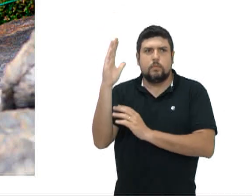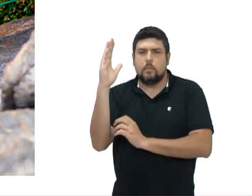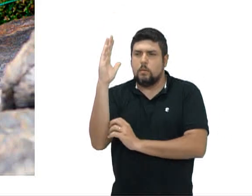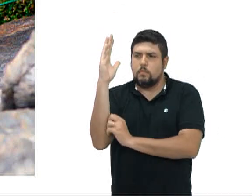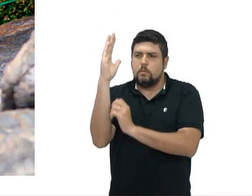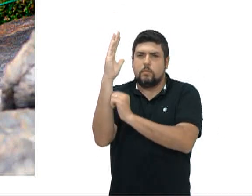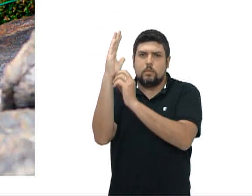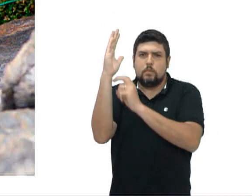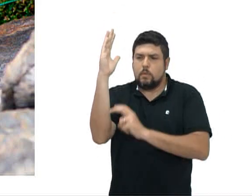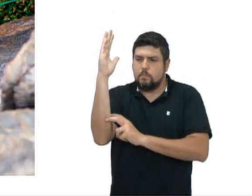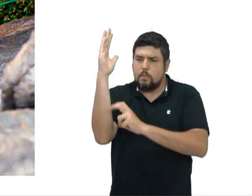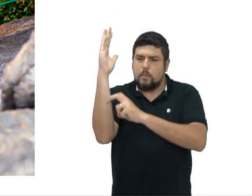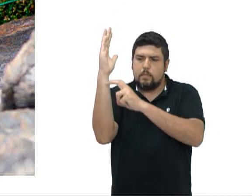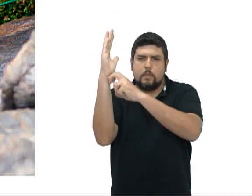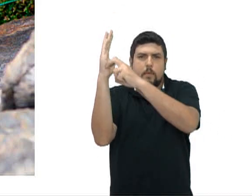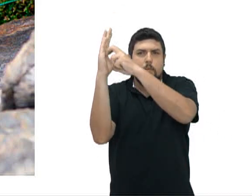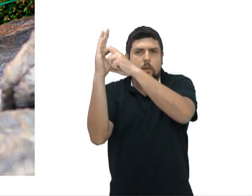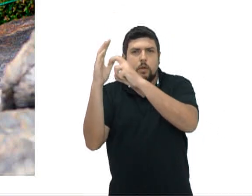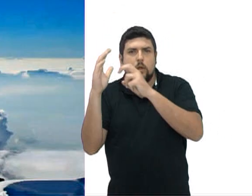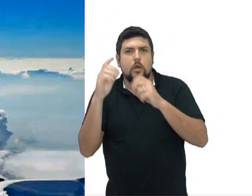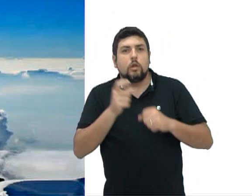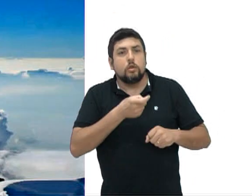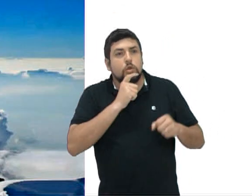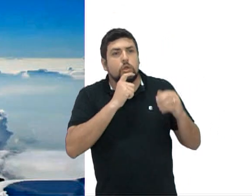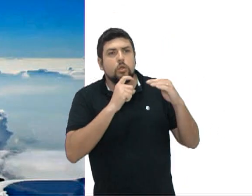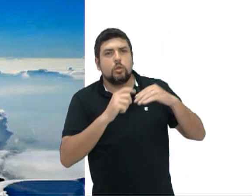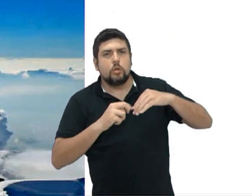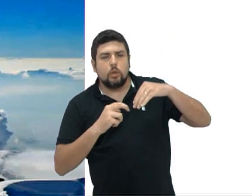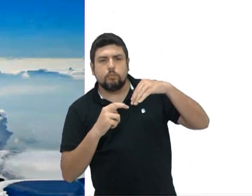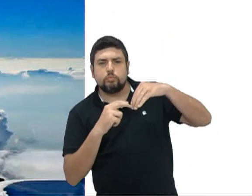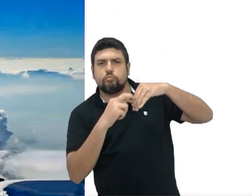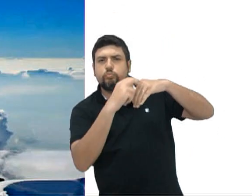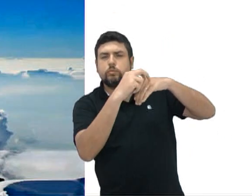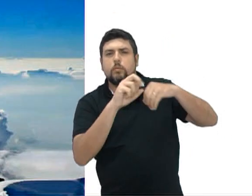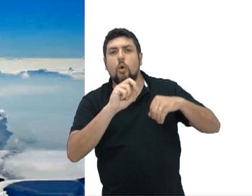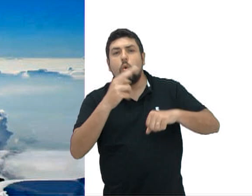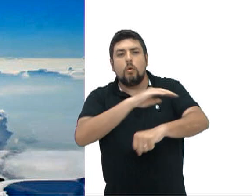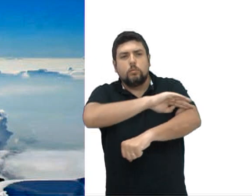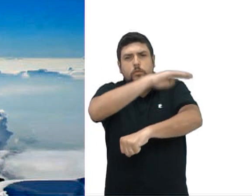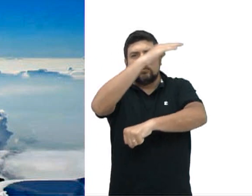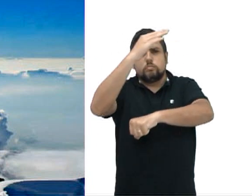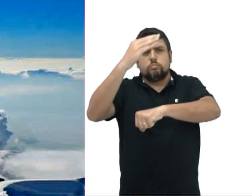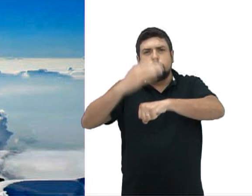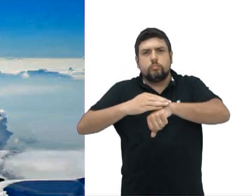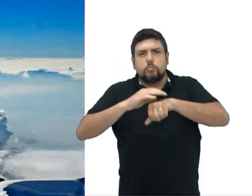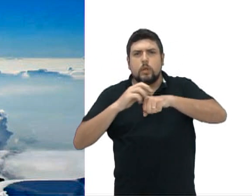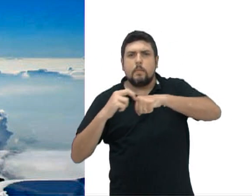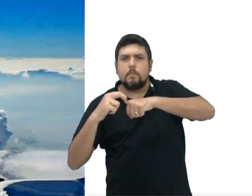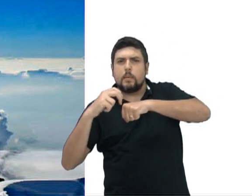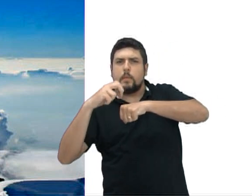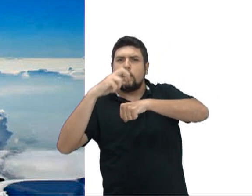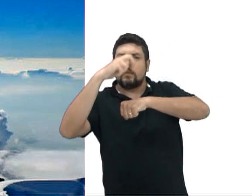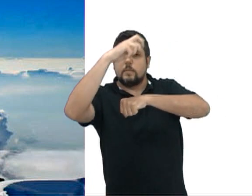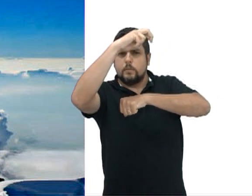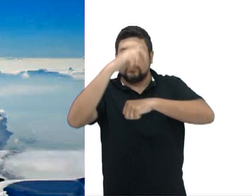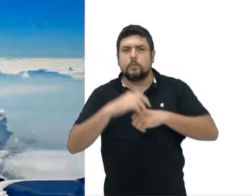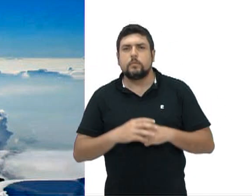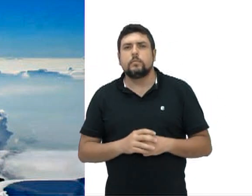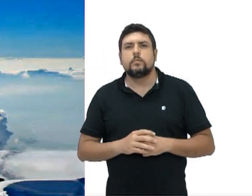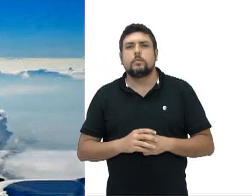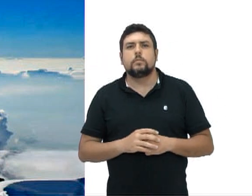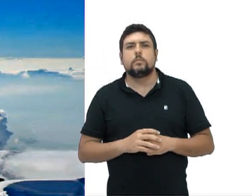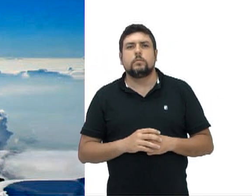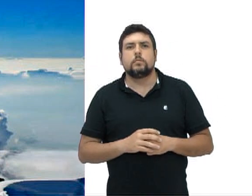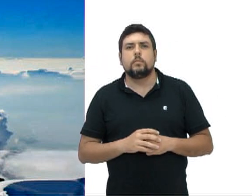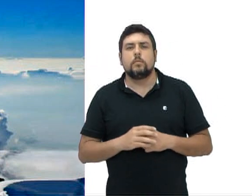ou ainda paredões de rocha, gelo ou montanhas. Vimos também que o surgimento da escalada se dá junto com o surgimento